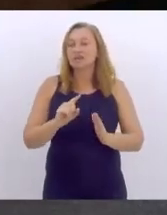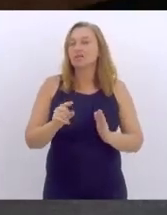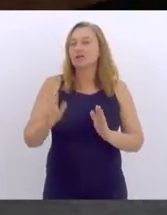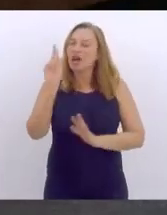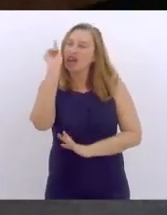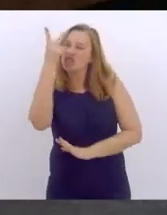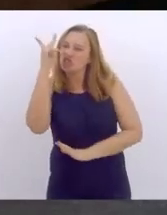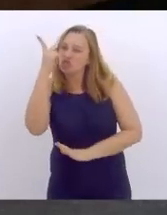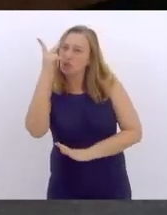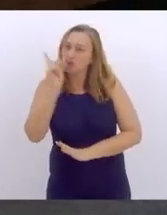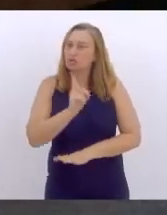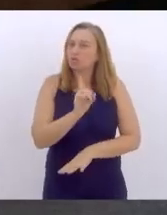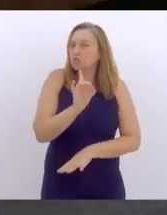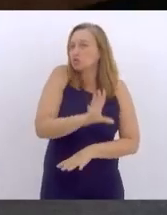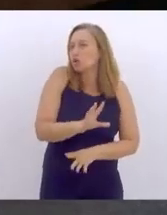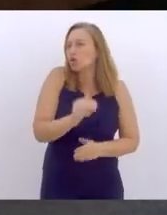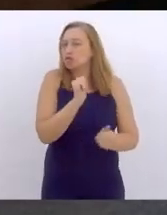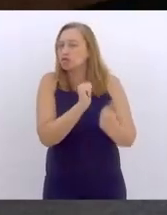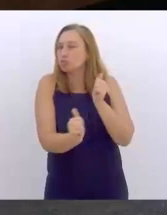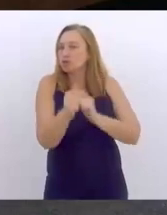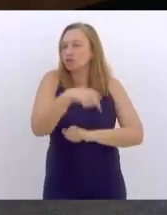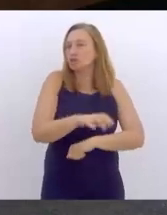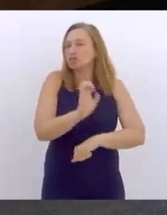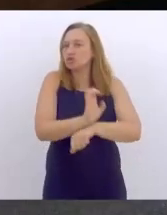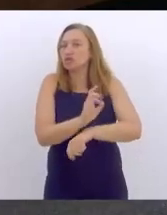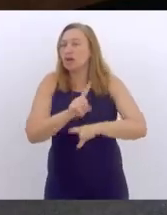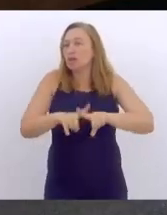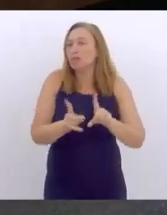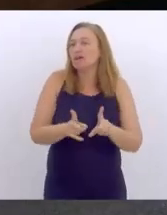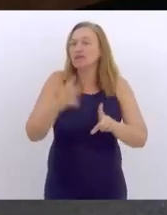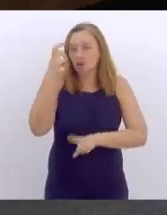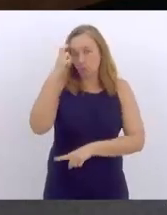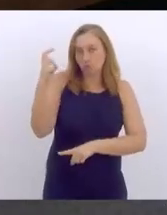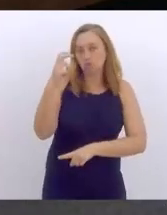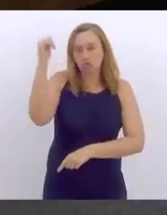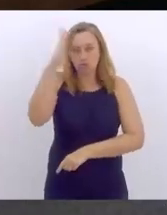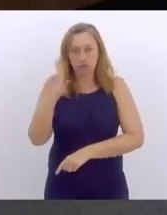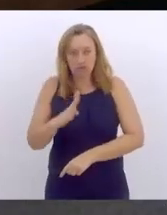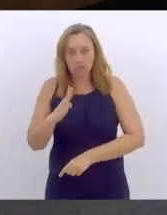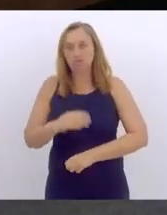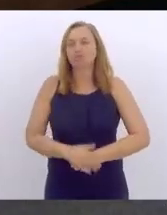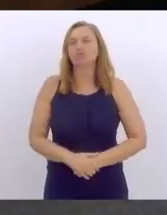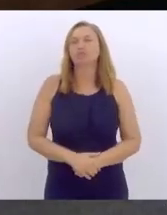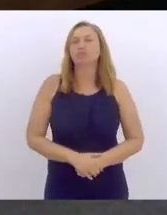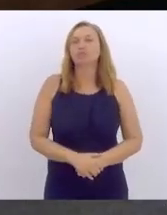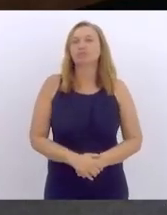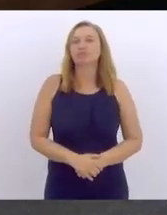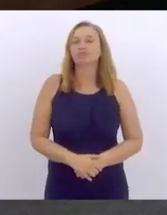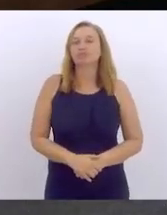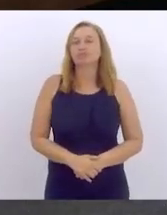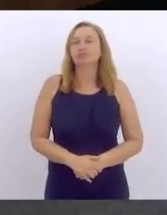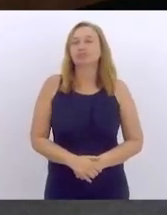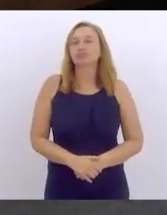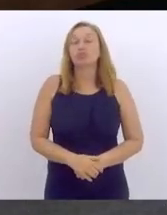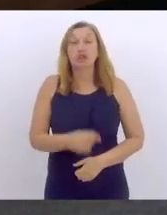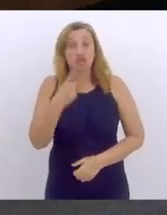né? Não só esportiva daqui do nosso estado, mas da nossa cultura do Brasil. Nossa, é o que a